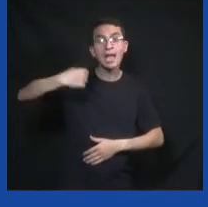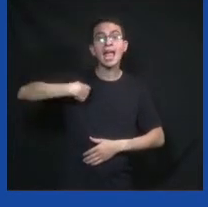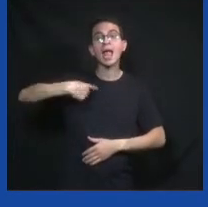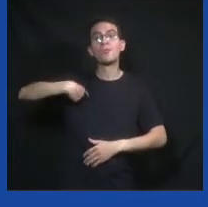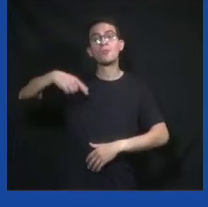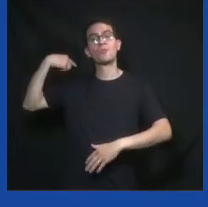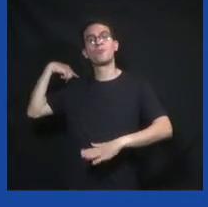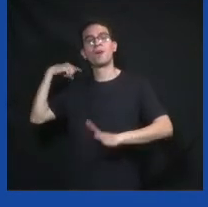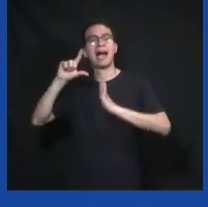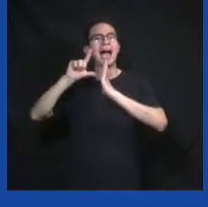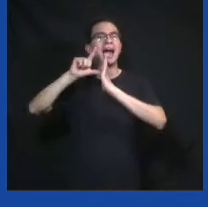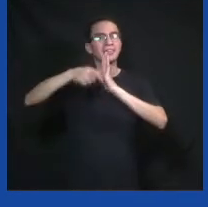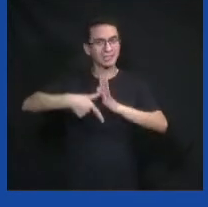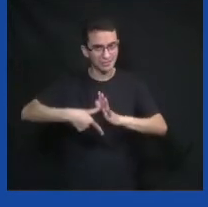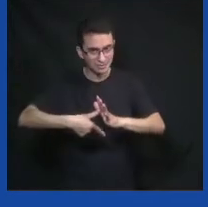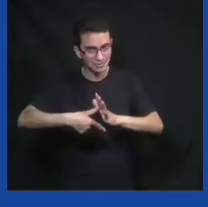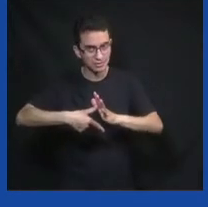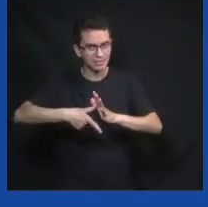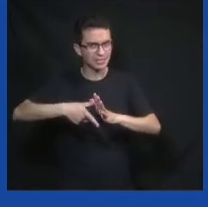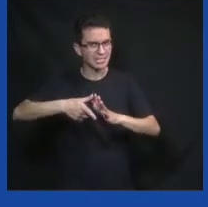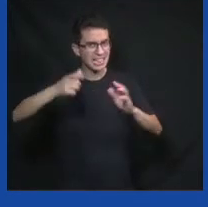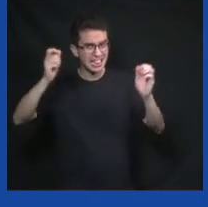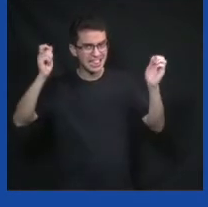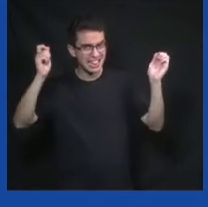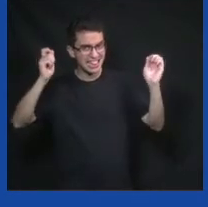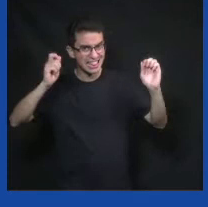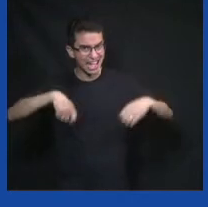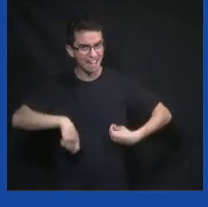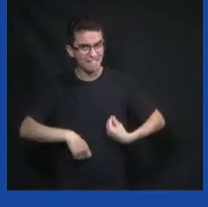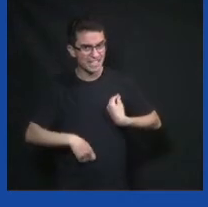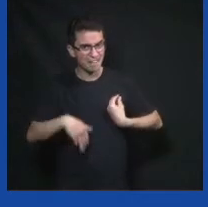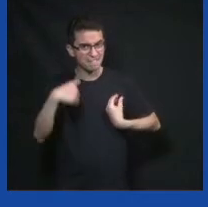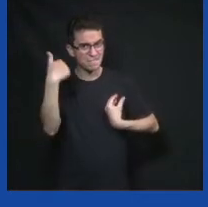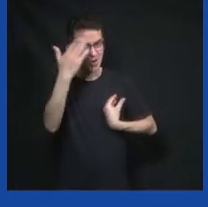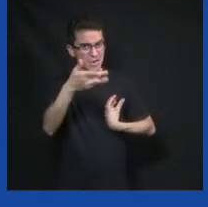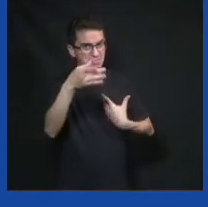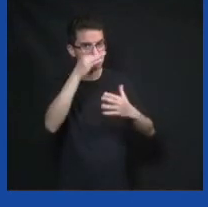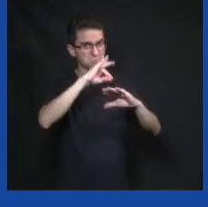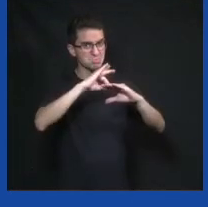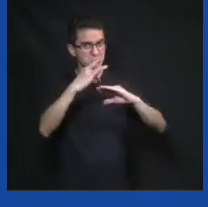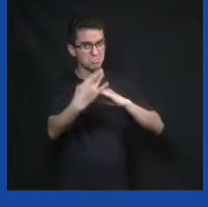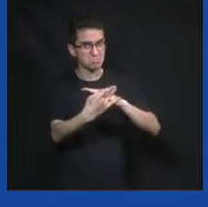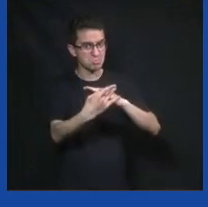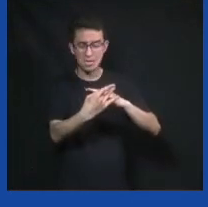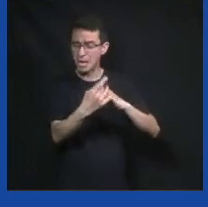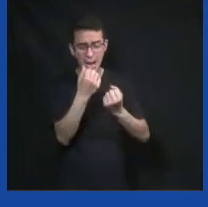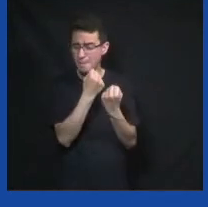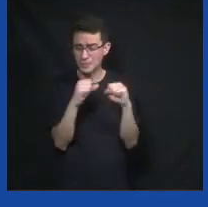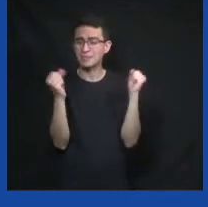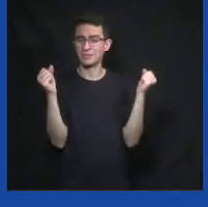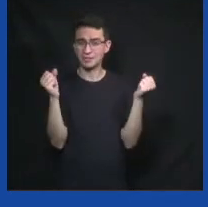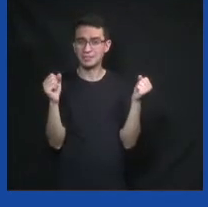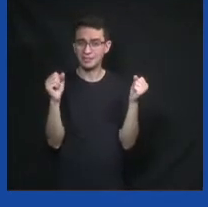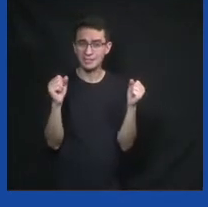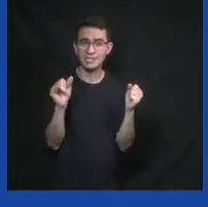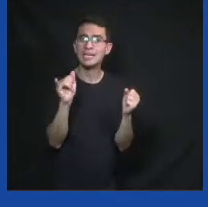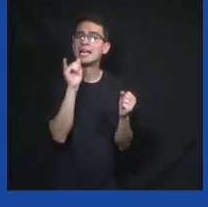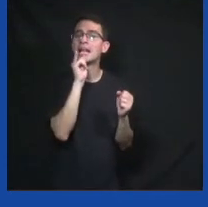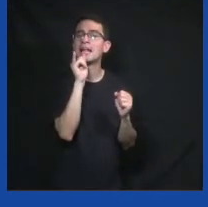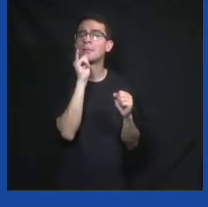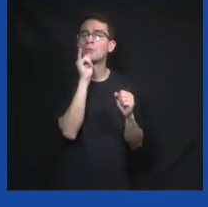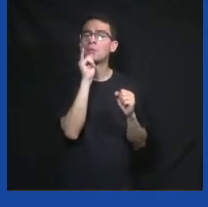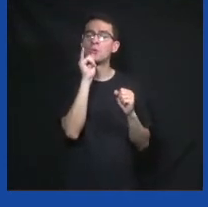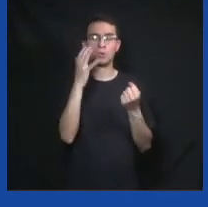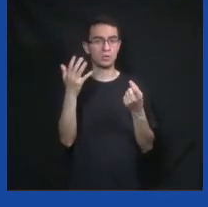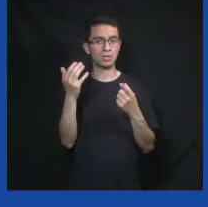mas assim, ainda assim eu não consigo mais conceber a minha vida fora das mídias, da tecnologia. Então não dá mais para dizer cidadania também fora